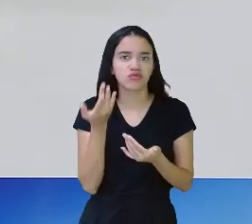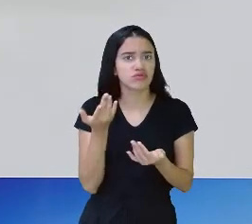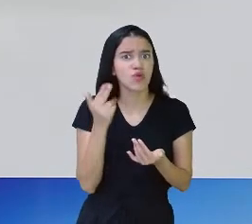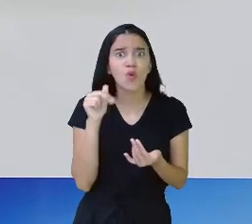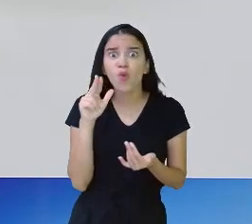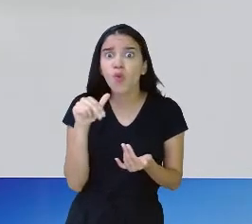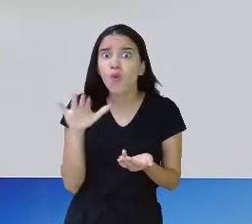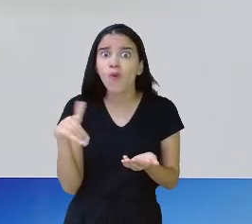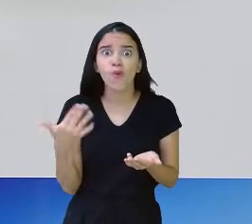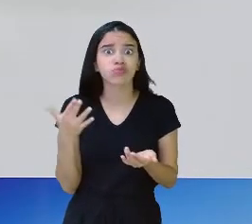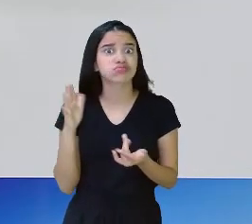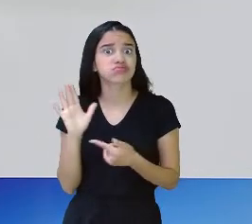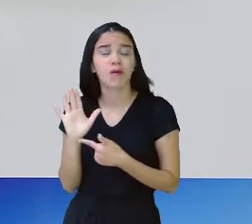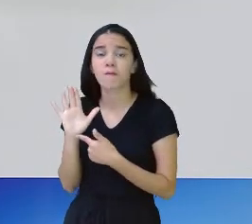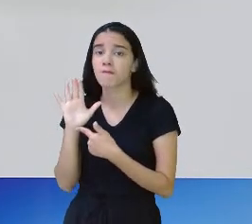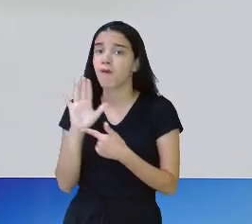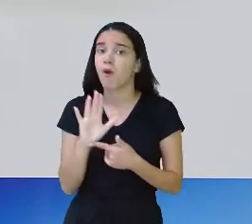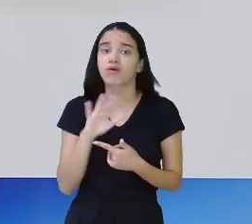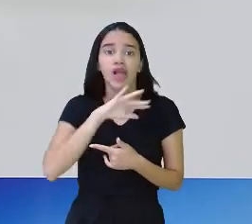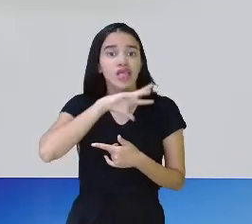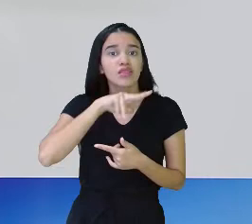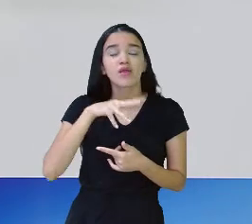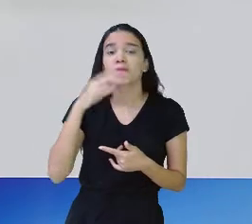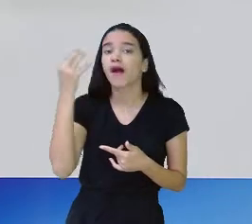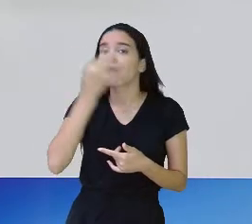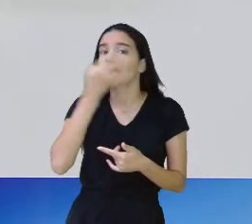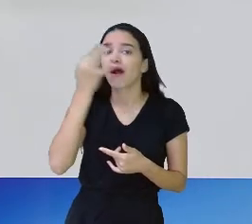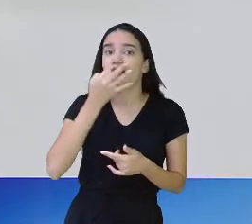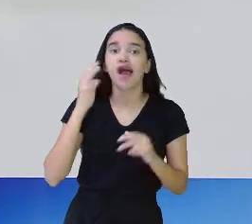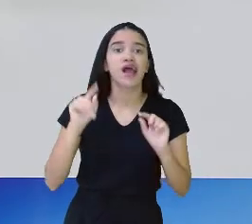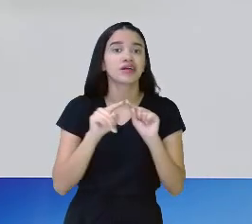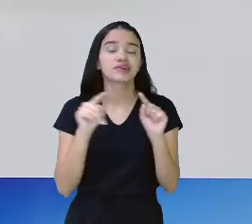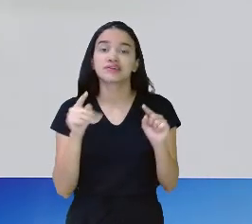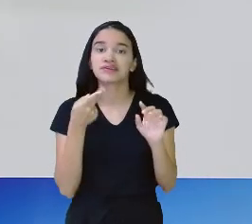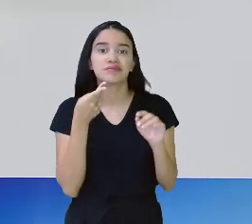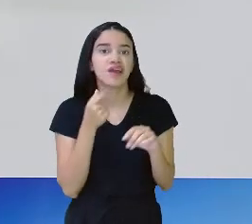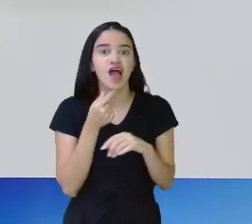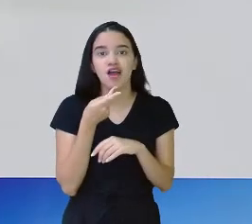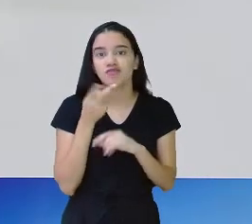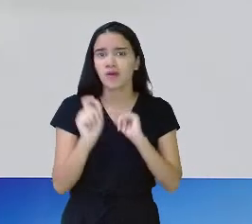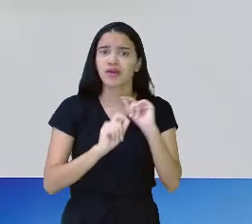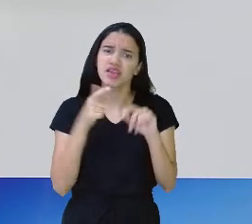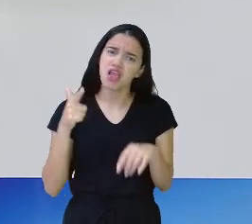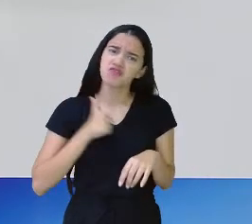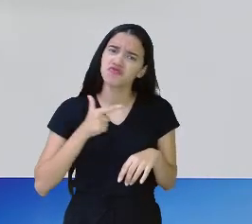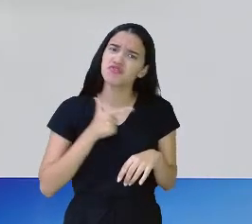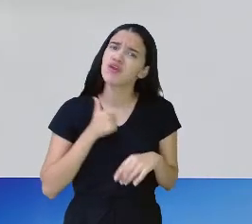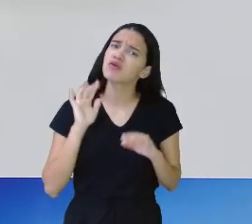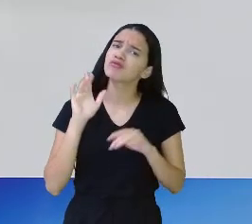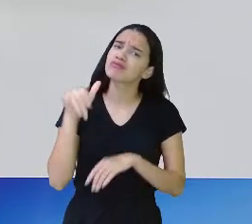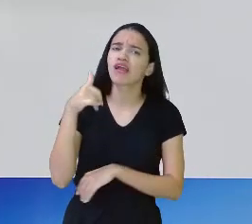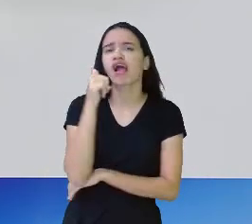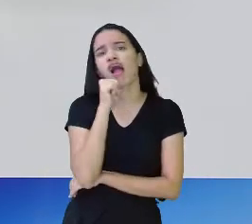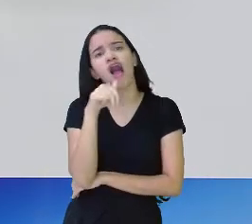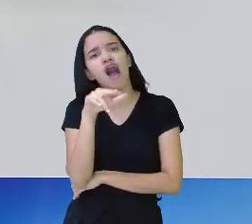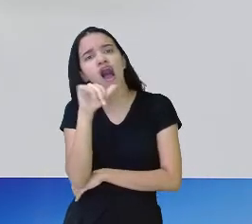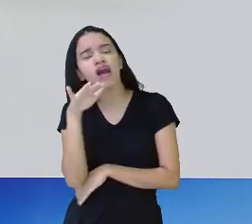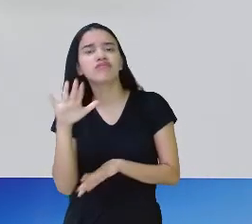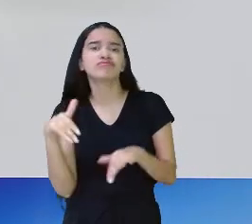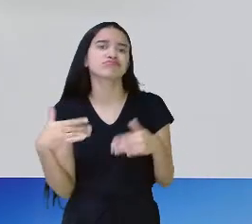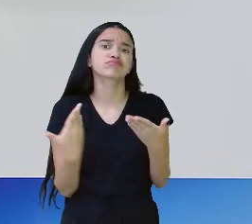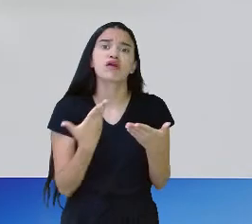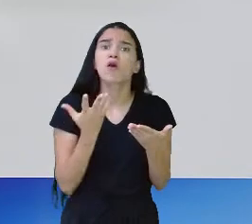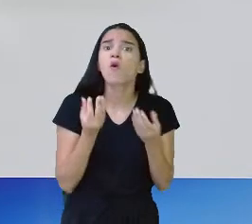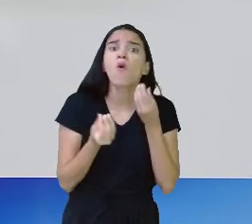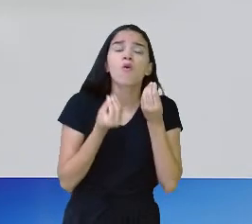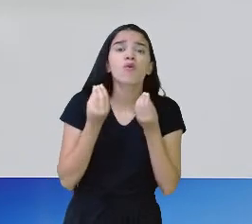Nunca! A gente traz bichinhos bonitos, lindinhos, maravilhosos, e ela sempre diz que são feios. Ana, assim não dá. Qual é o